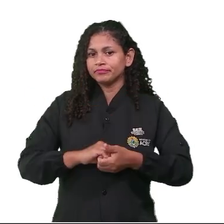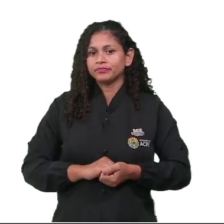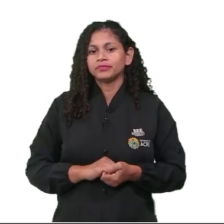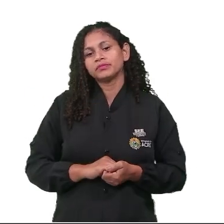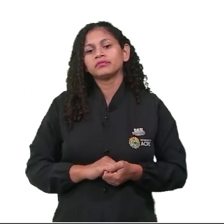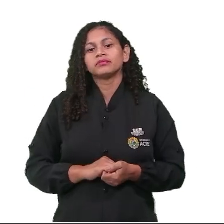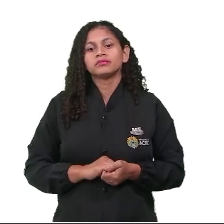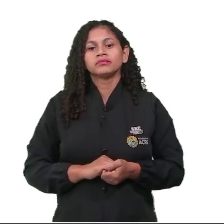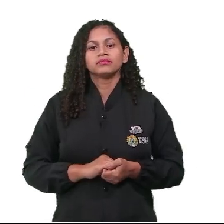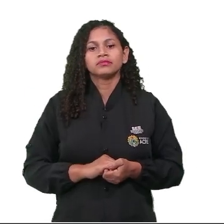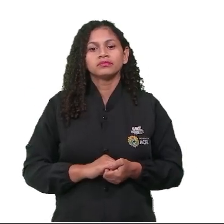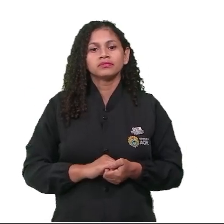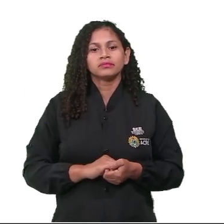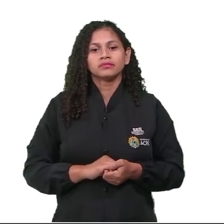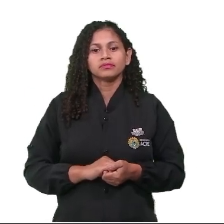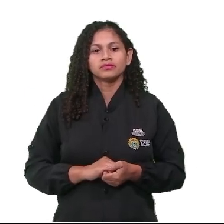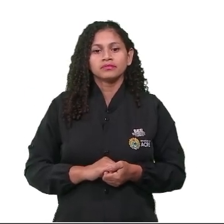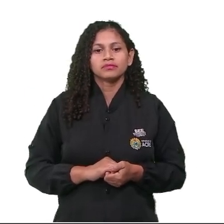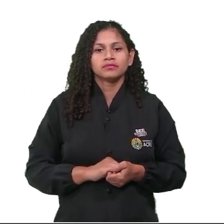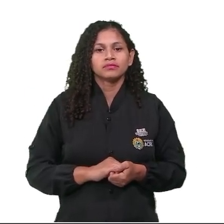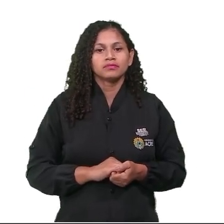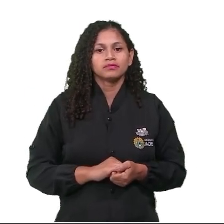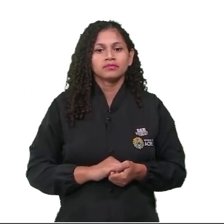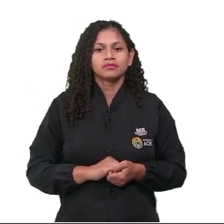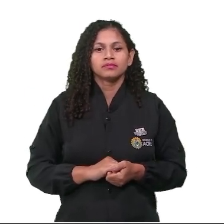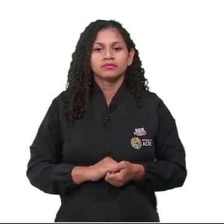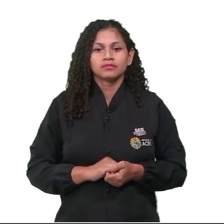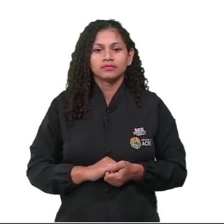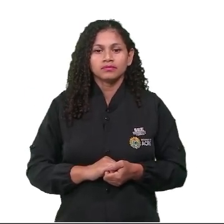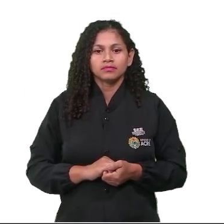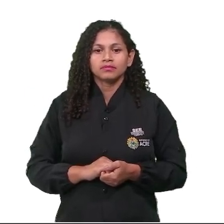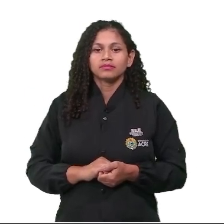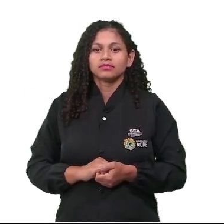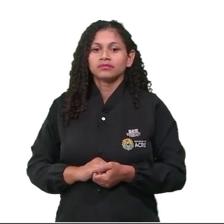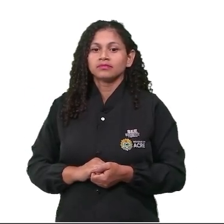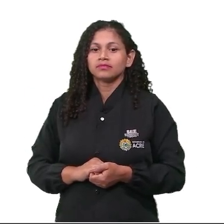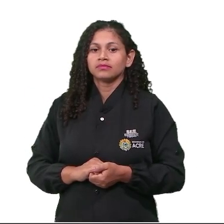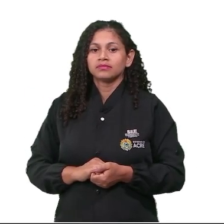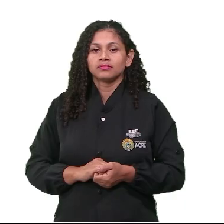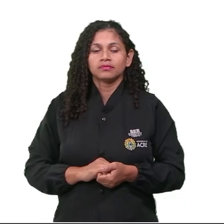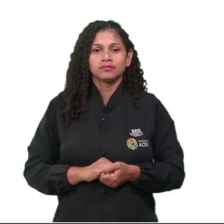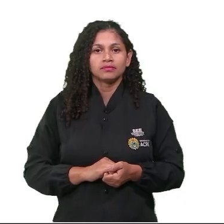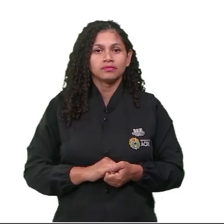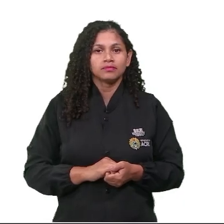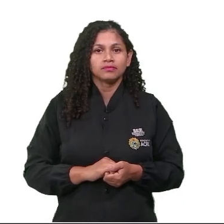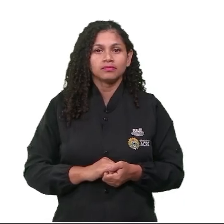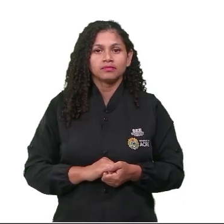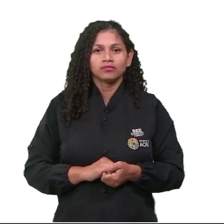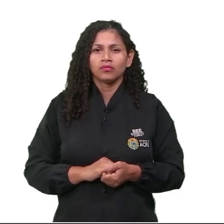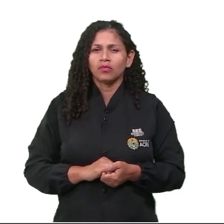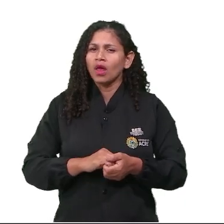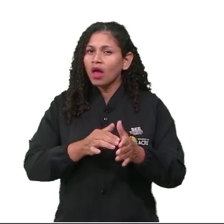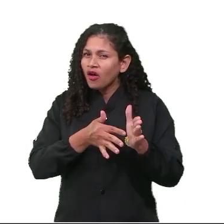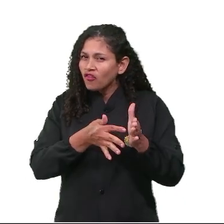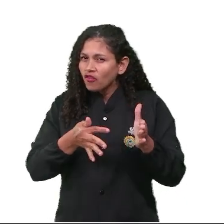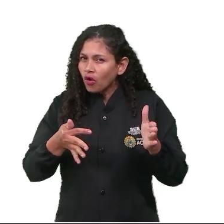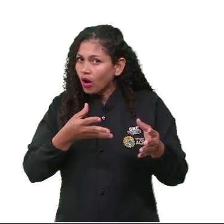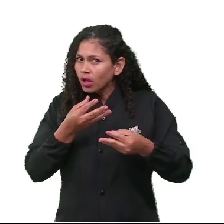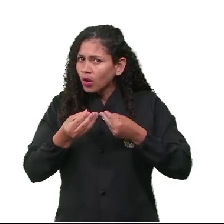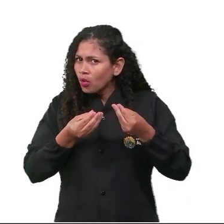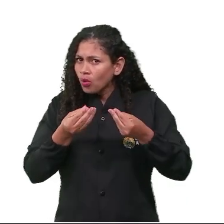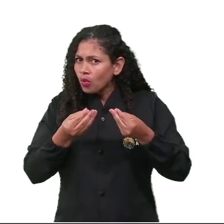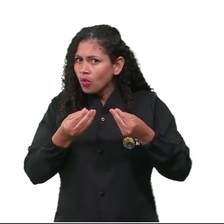lado aqui dos triângulos e a altura, 8 centímetros. Vamos relembrar a fórmula. Como que é a